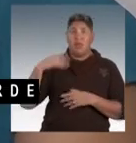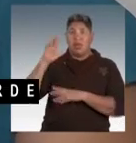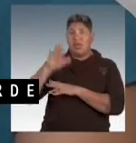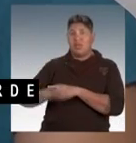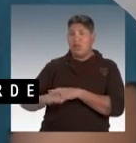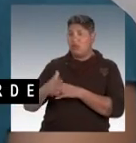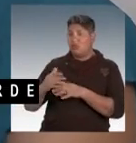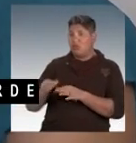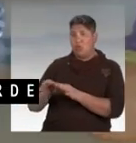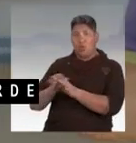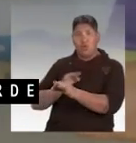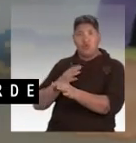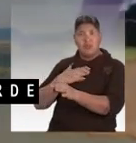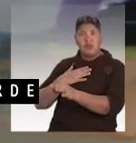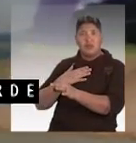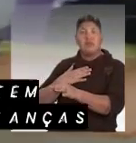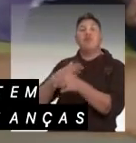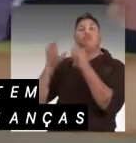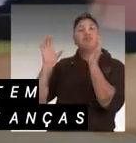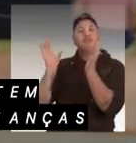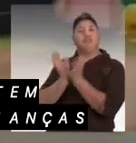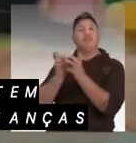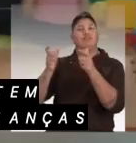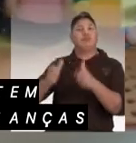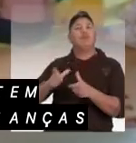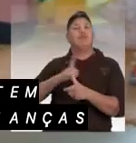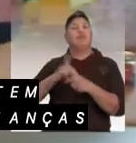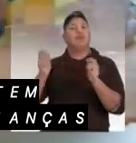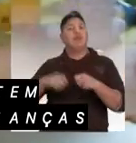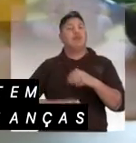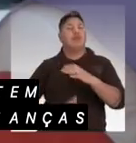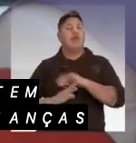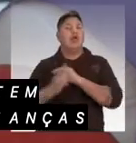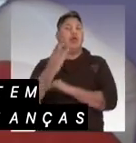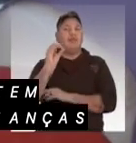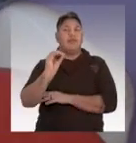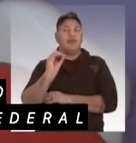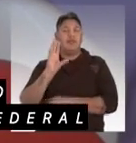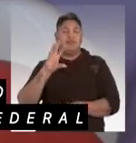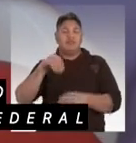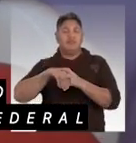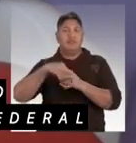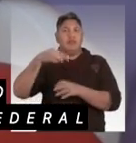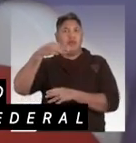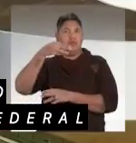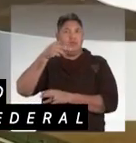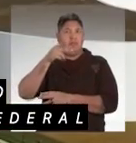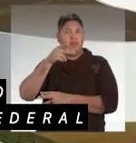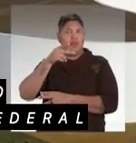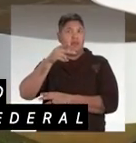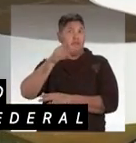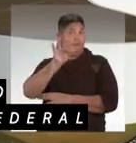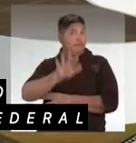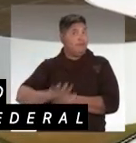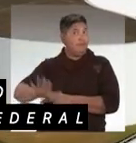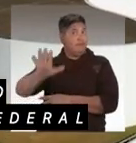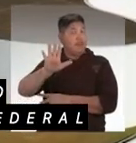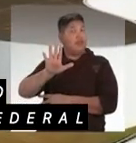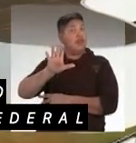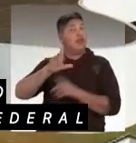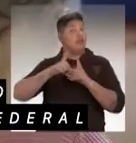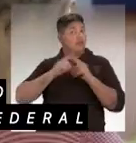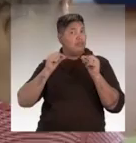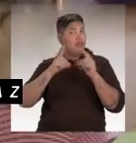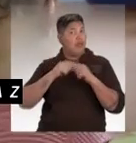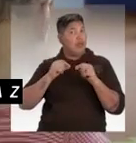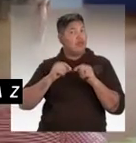passar a tarde toda sem mamar. O local tem capacidade para 30 crianças e fica na sede do Ministério Público Federal, em